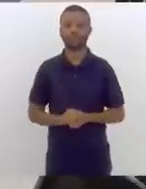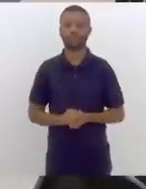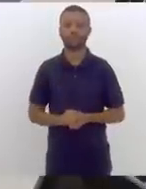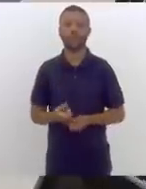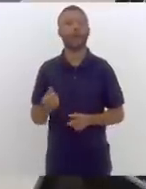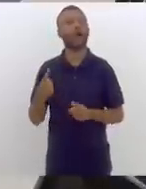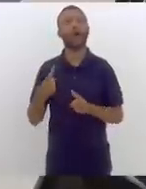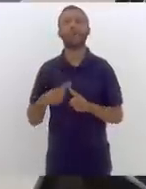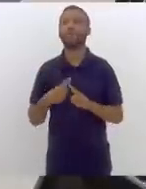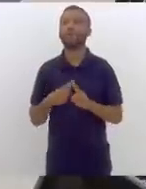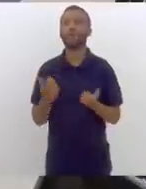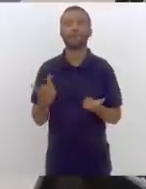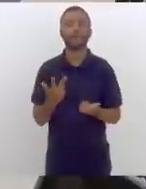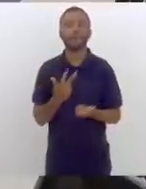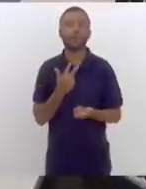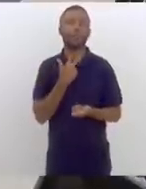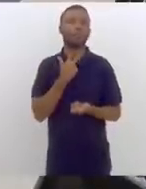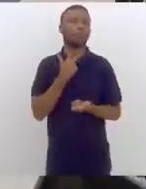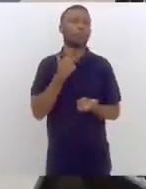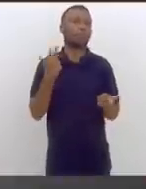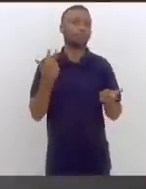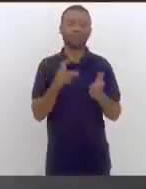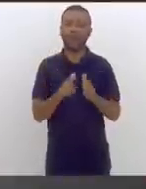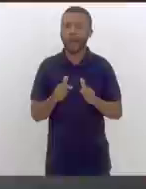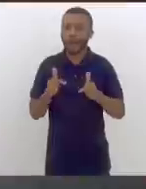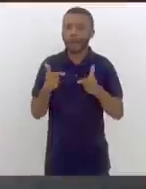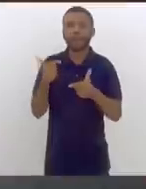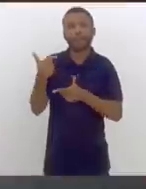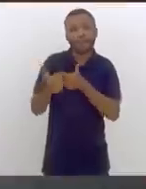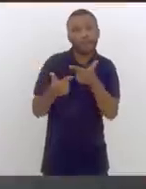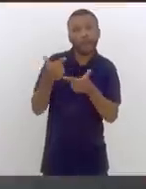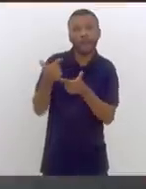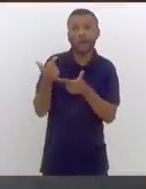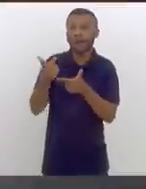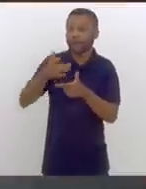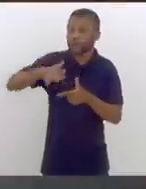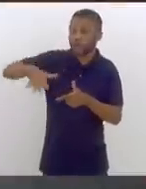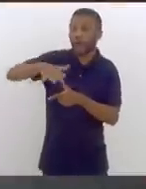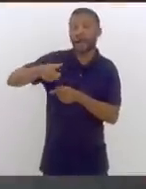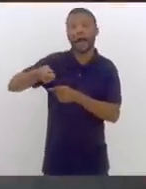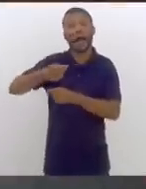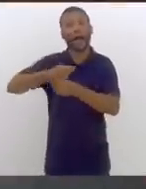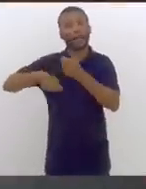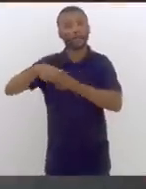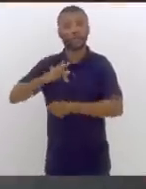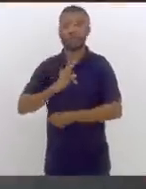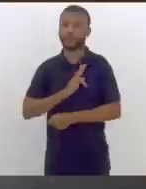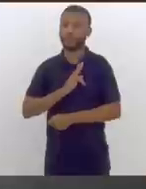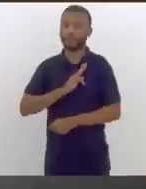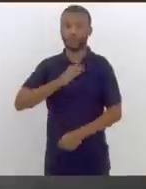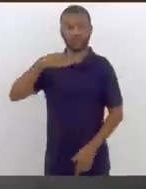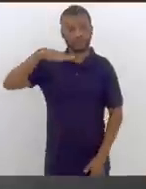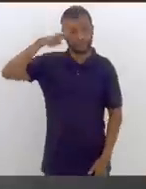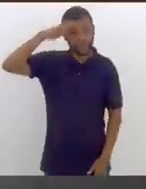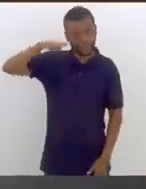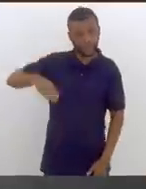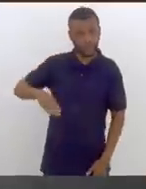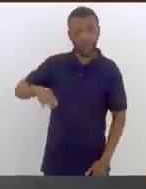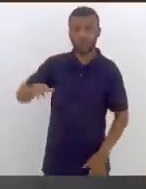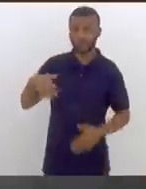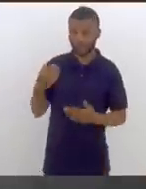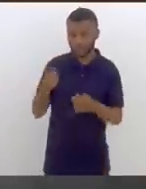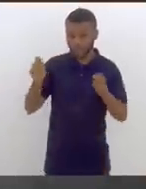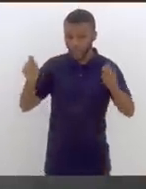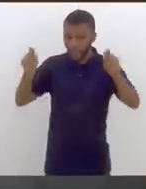que ele não pode então é agir atuar na Esfera administrativa da Polícia Militar E aí aquele que está